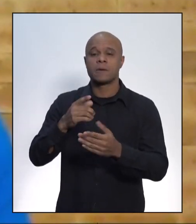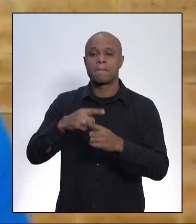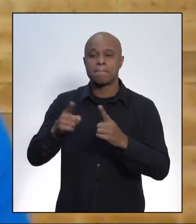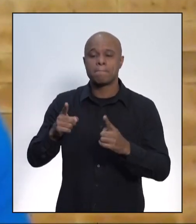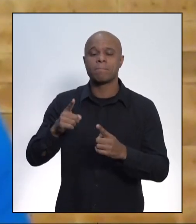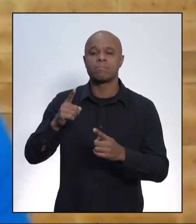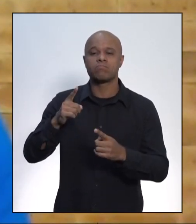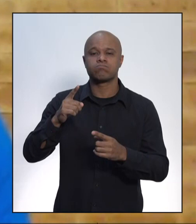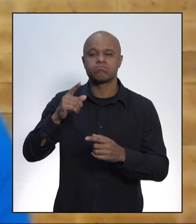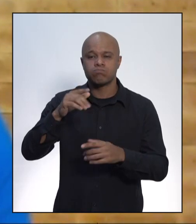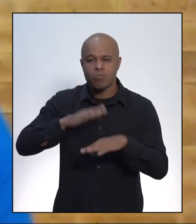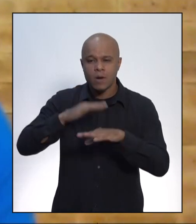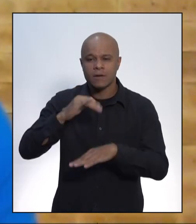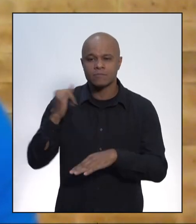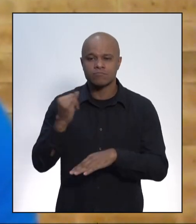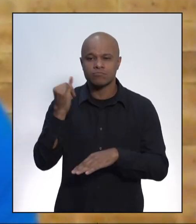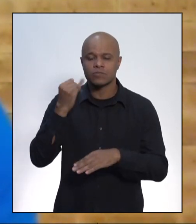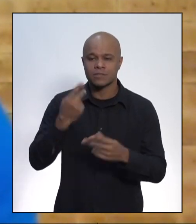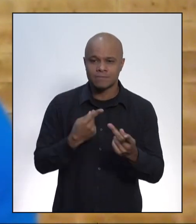acho que